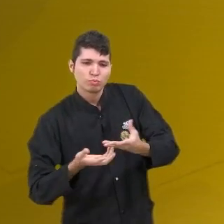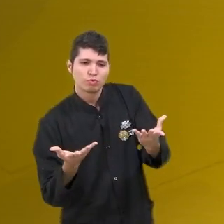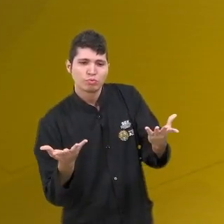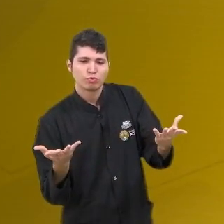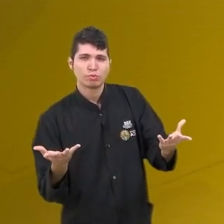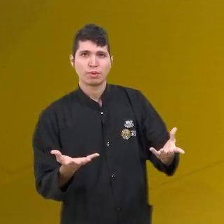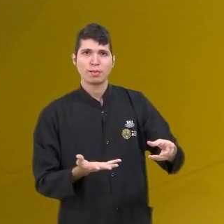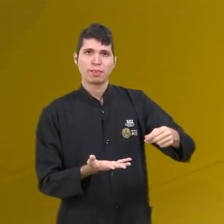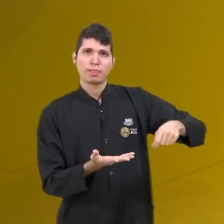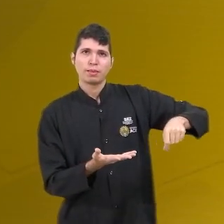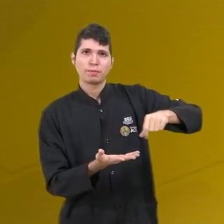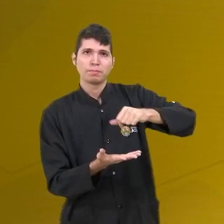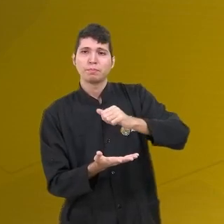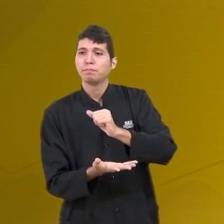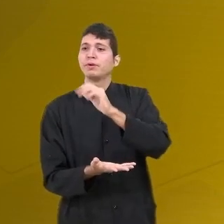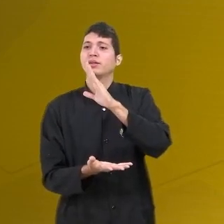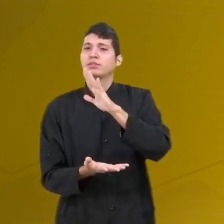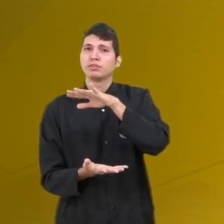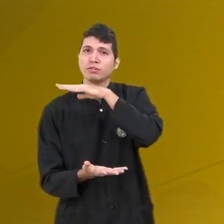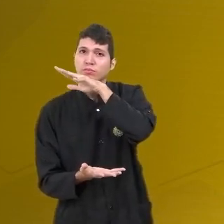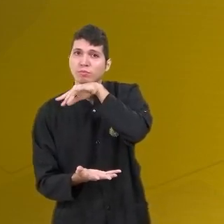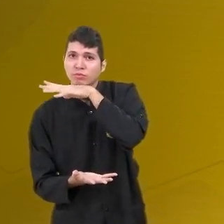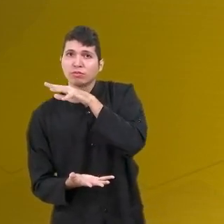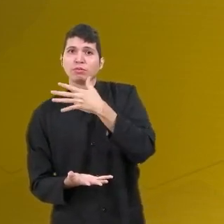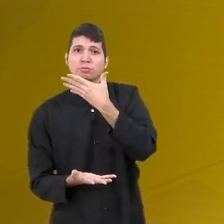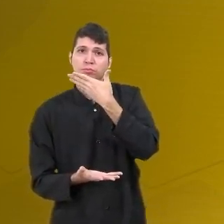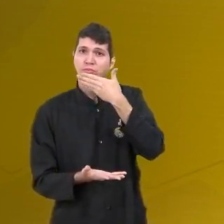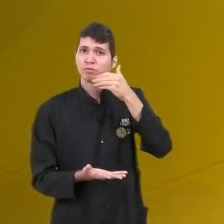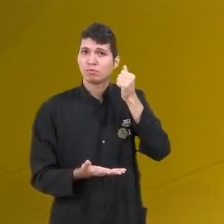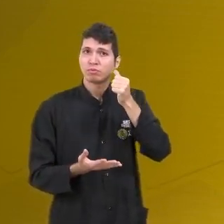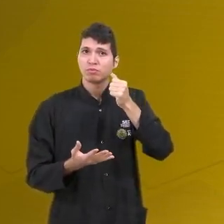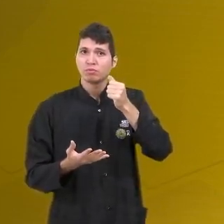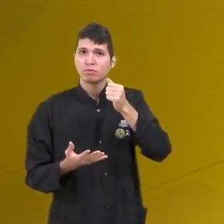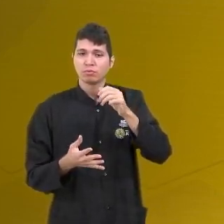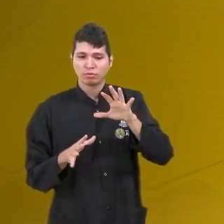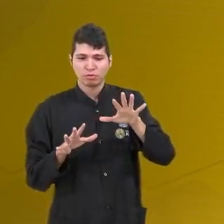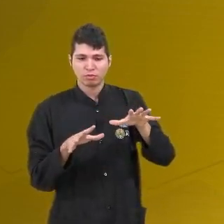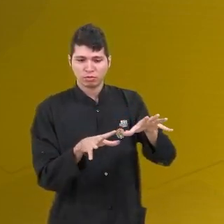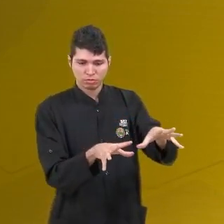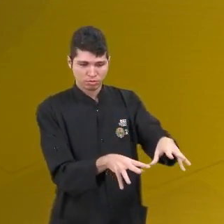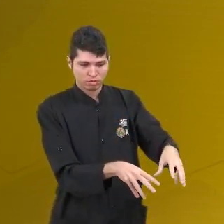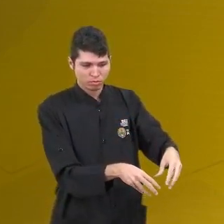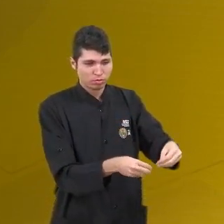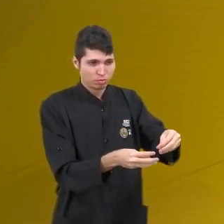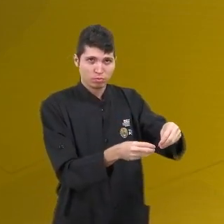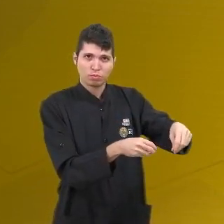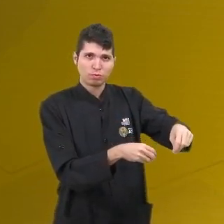as plantas. Ok? Porque esses animais levavam e levam ainda